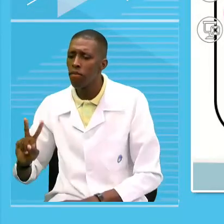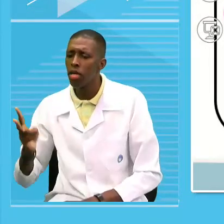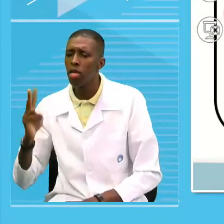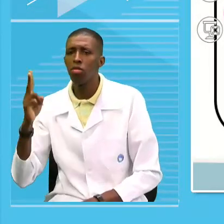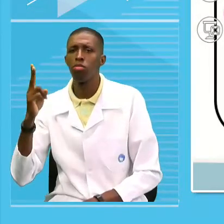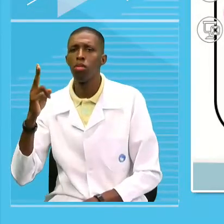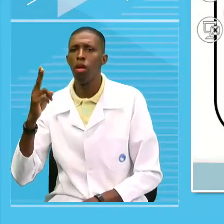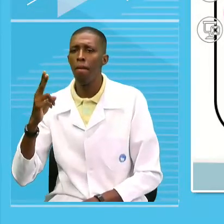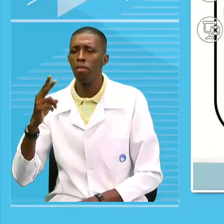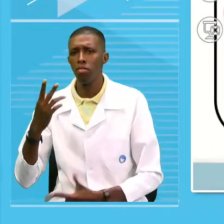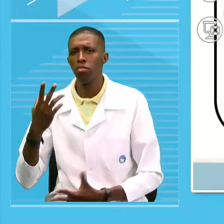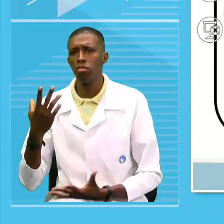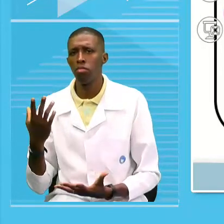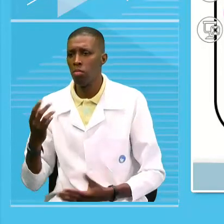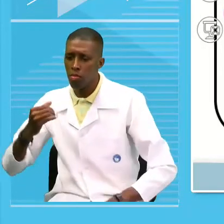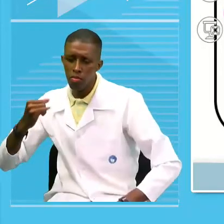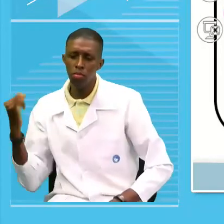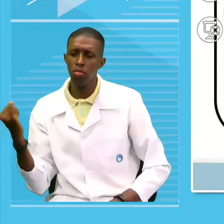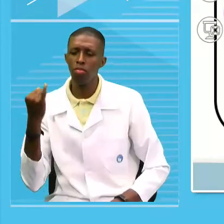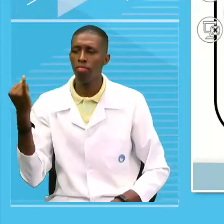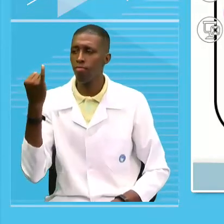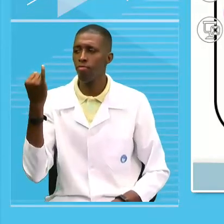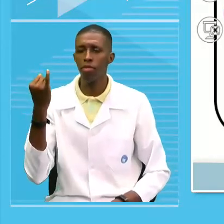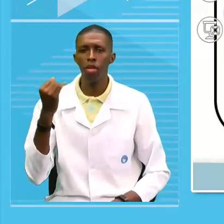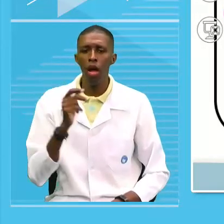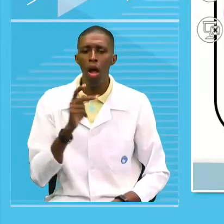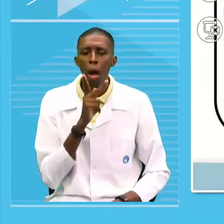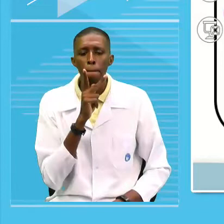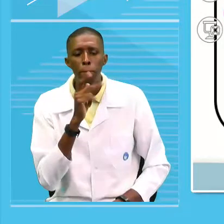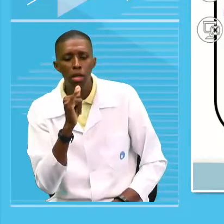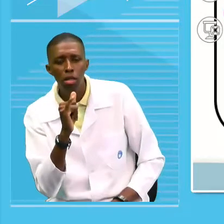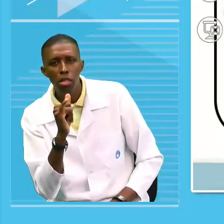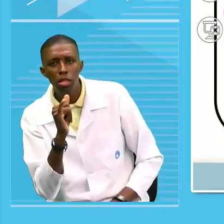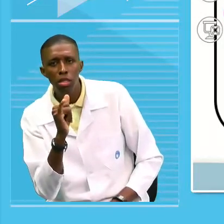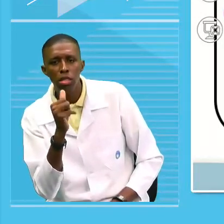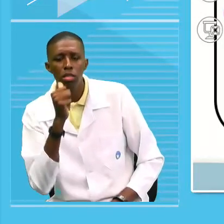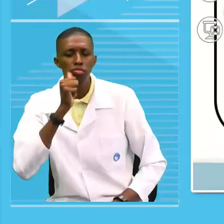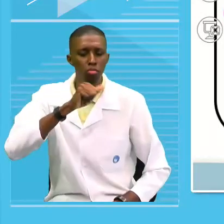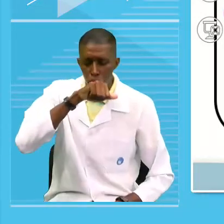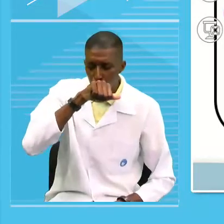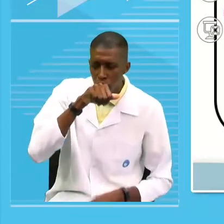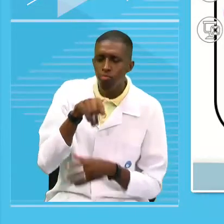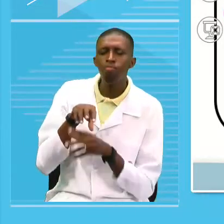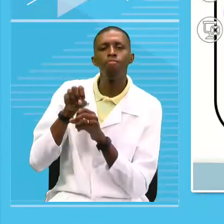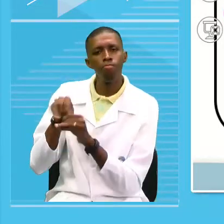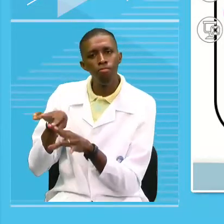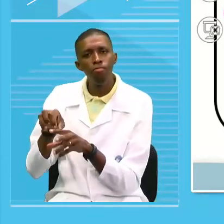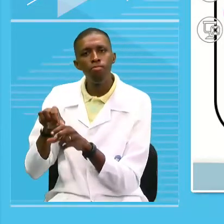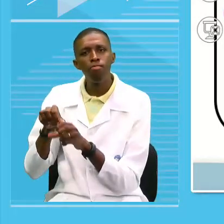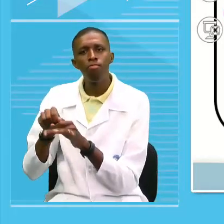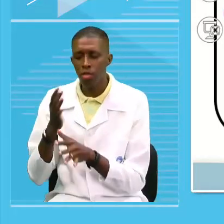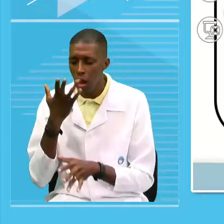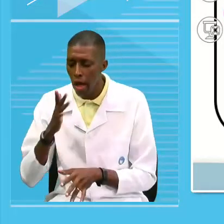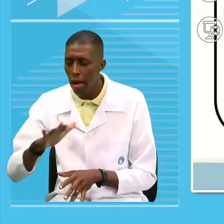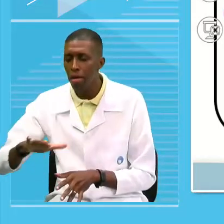pressuposto que todo mundo sabe que o que que é antiético que é errado você matar e roubar uma pessoa